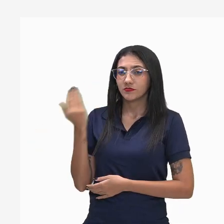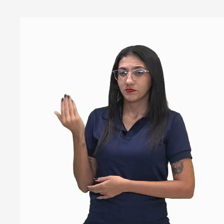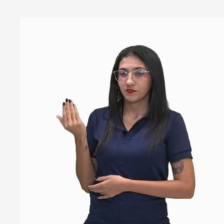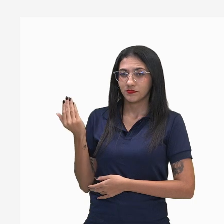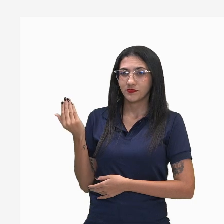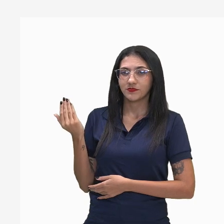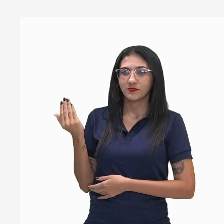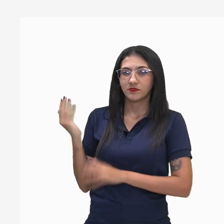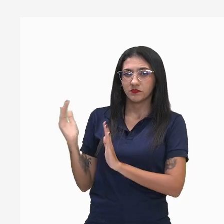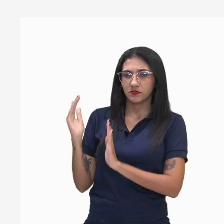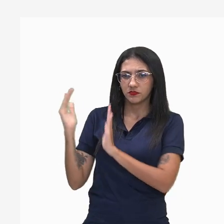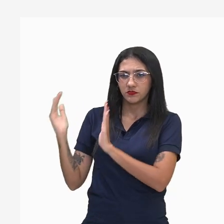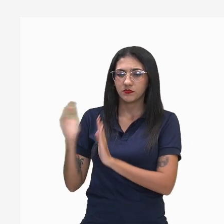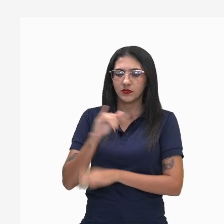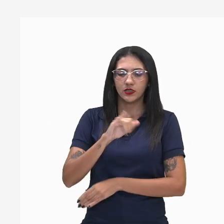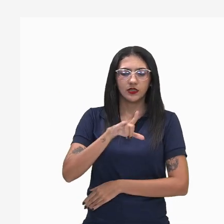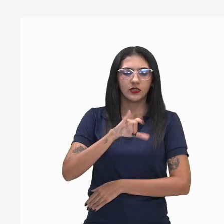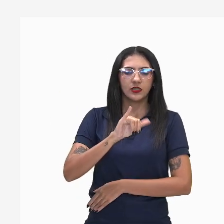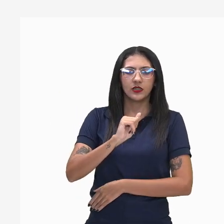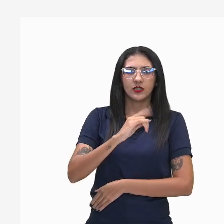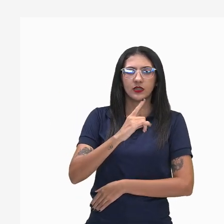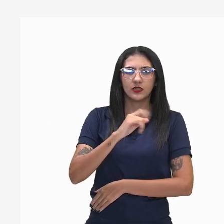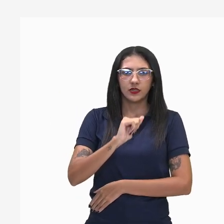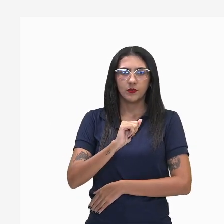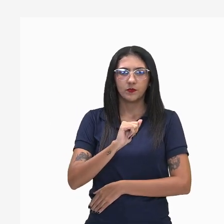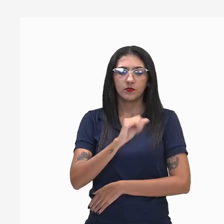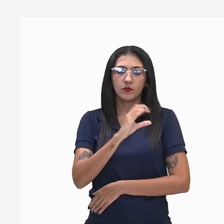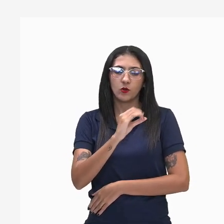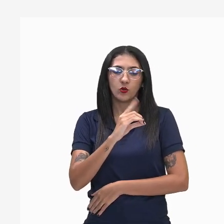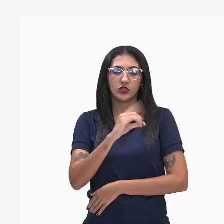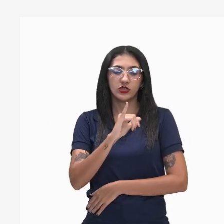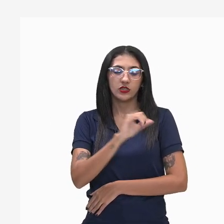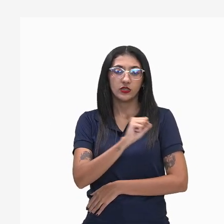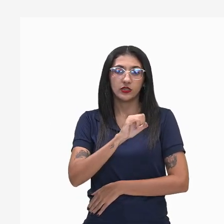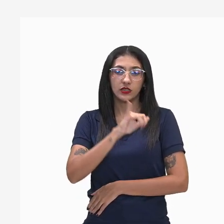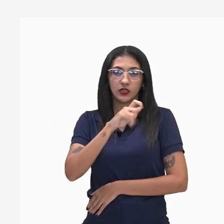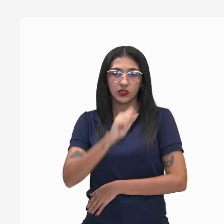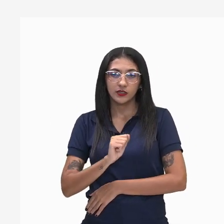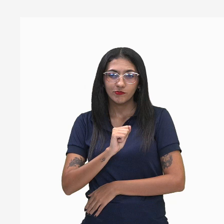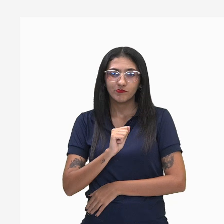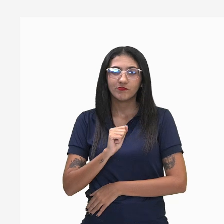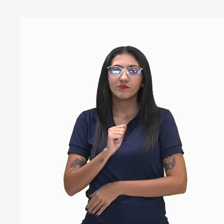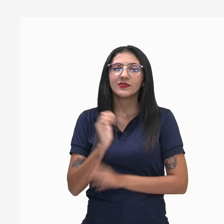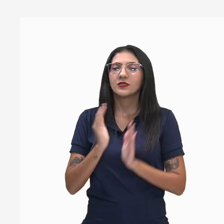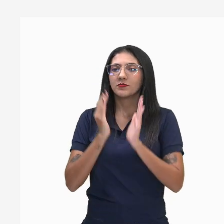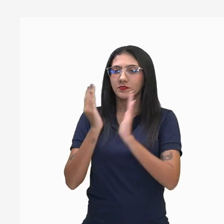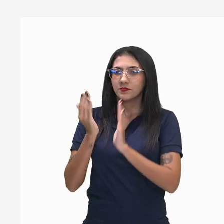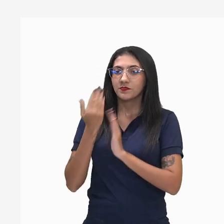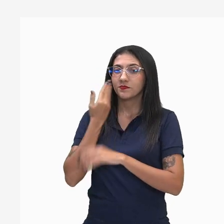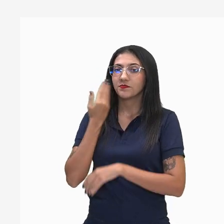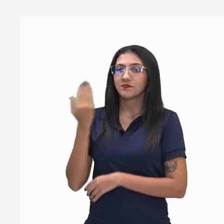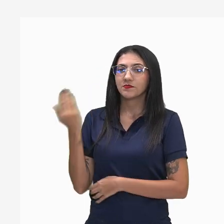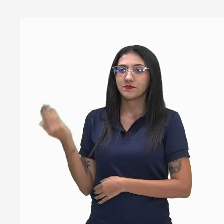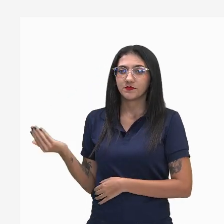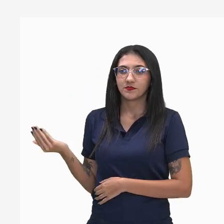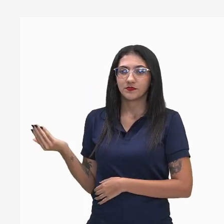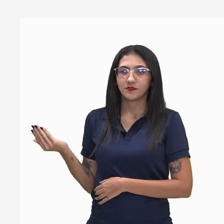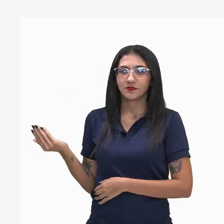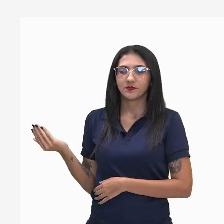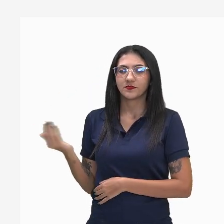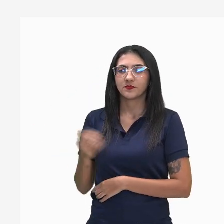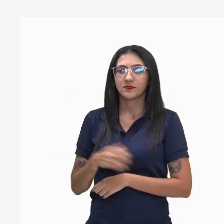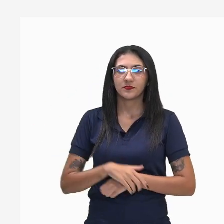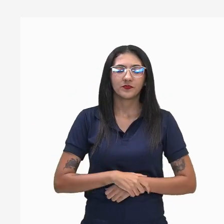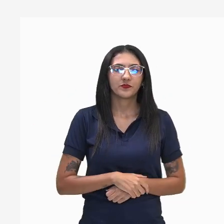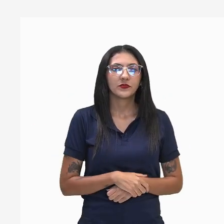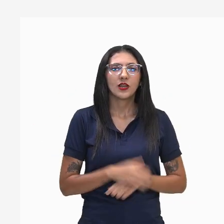e a Odisseia, e de Hesíodo nós temos a Teogonia e uma outra obra chamada Trabalhos e Dias. Por quê?